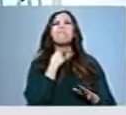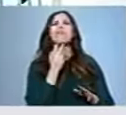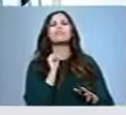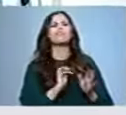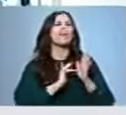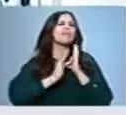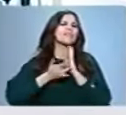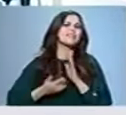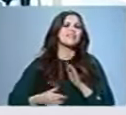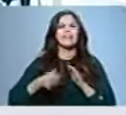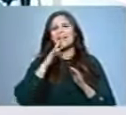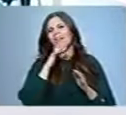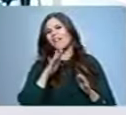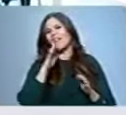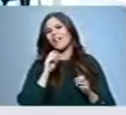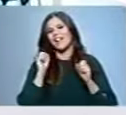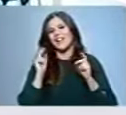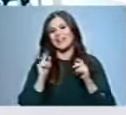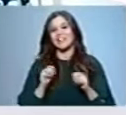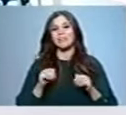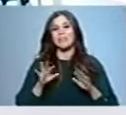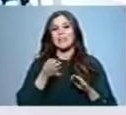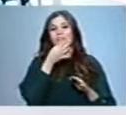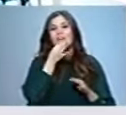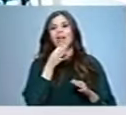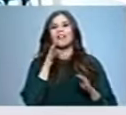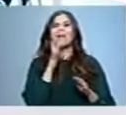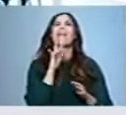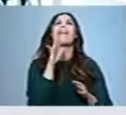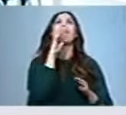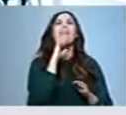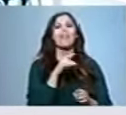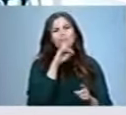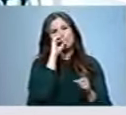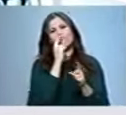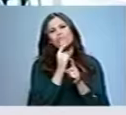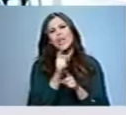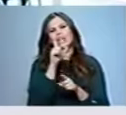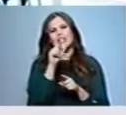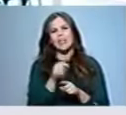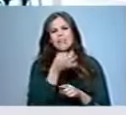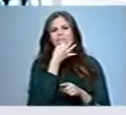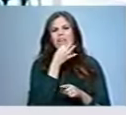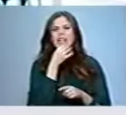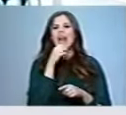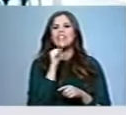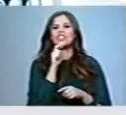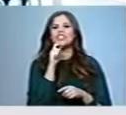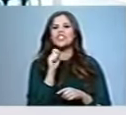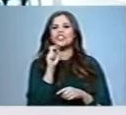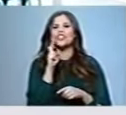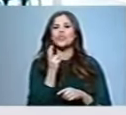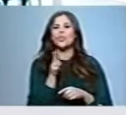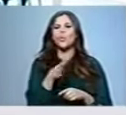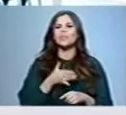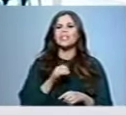Se canta, no... se canta. É, vai falar, fala cantando e falando no e fala no gerúndio, está tudo bem, não é? Eles